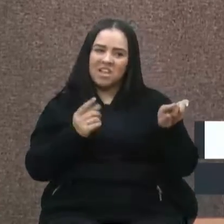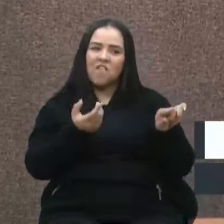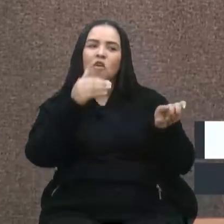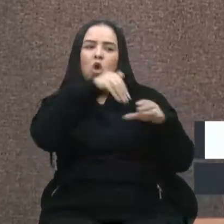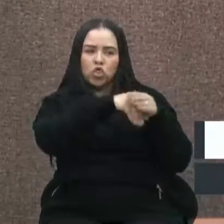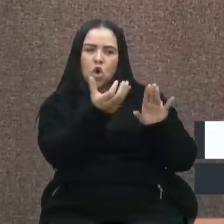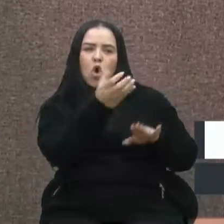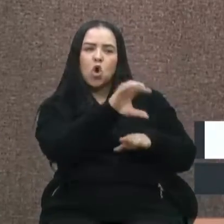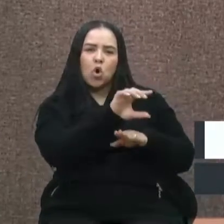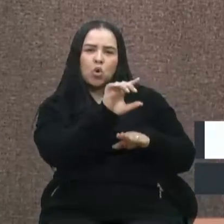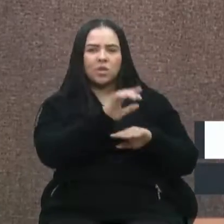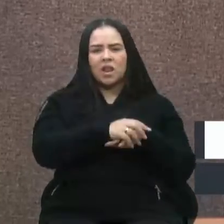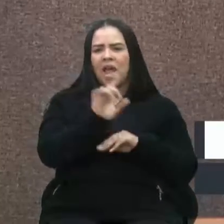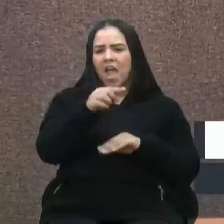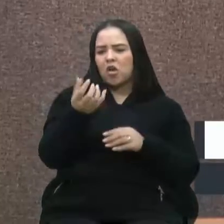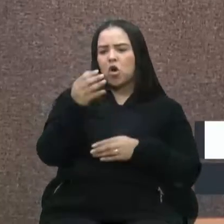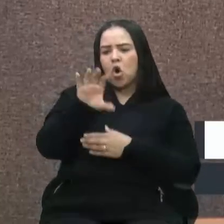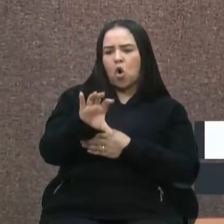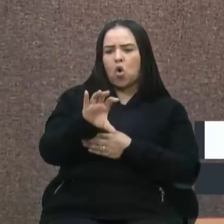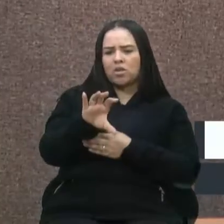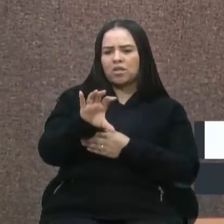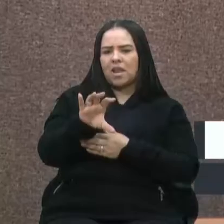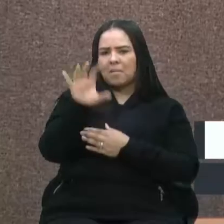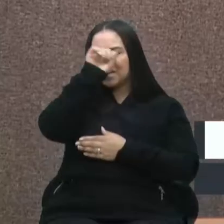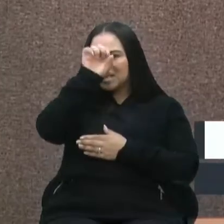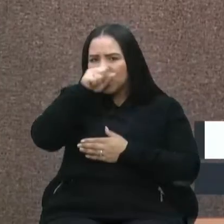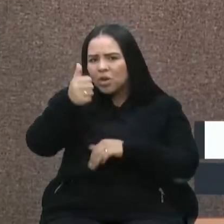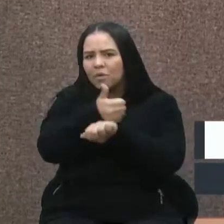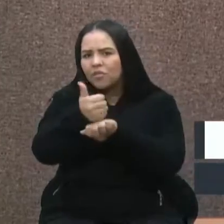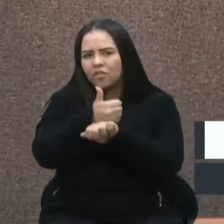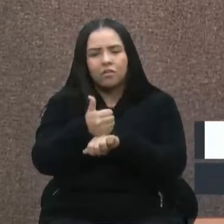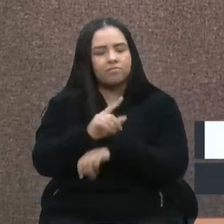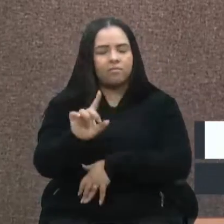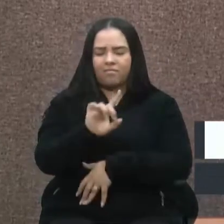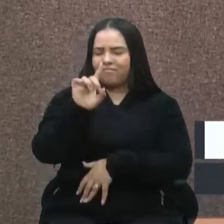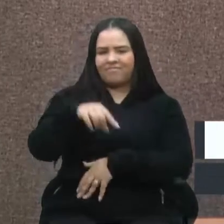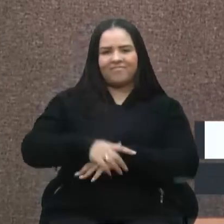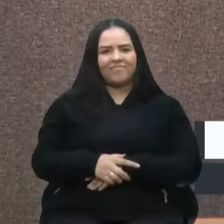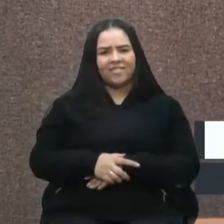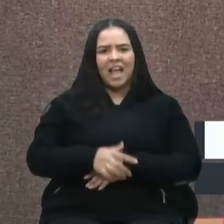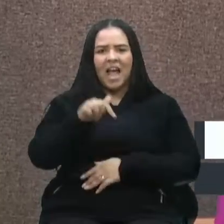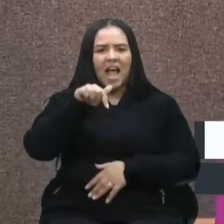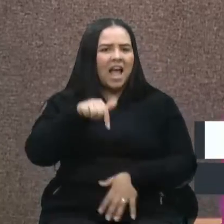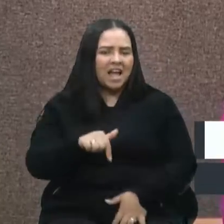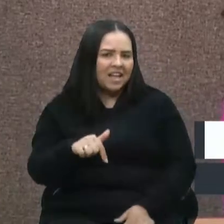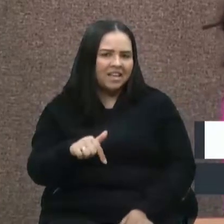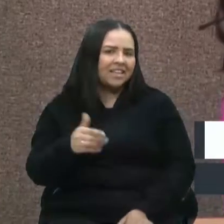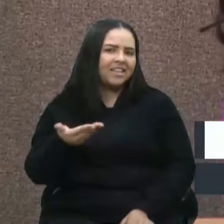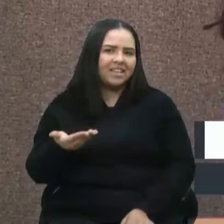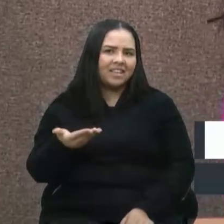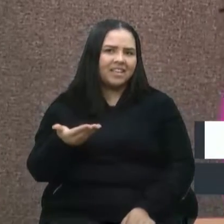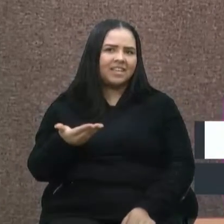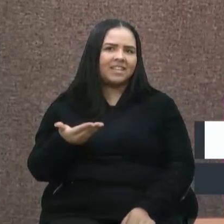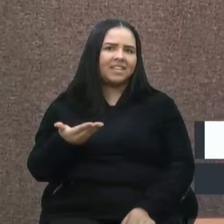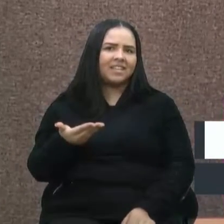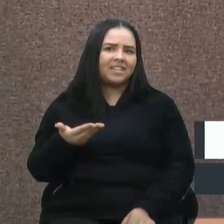votou contra essa Moção então é contra aprendizagem profissional de forma alguma então obviamente que ninguém aqui vai ter